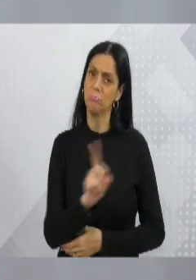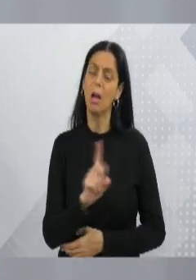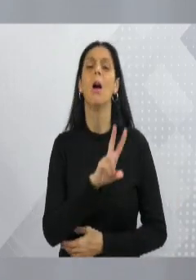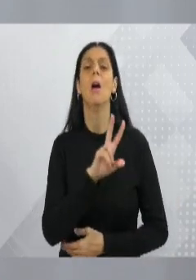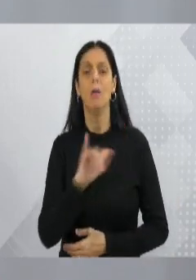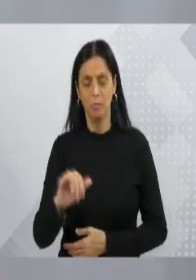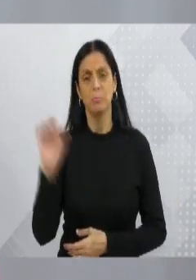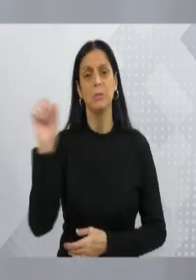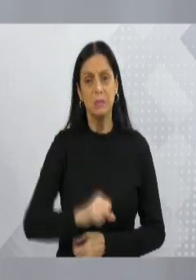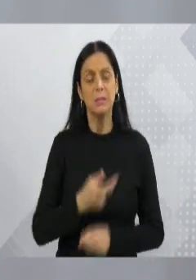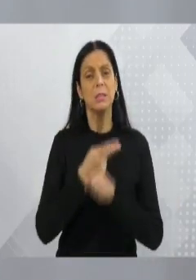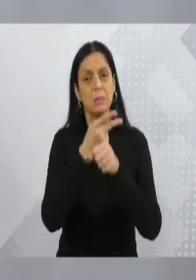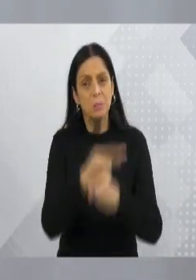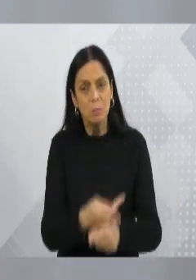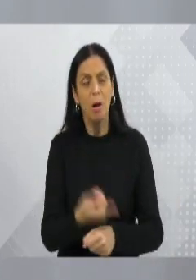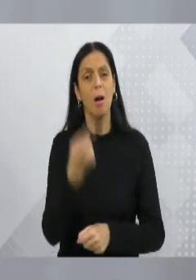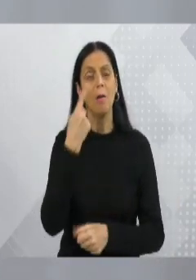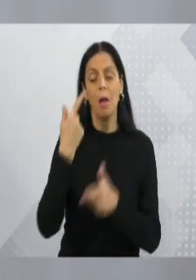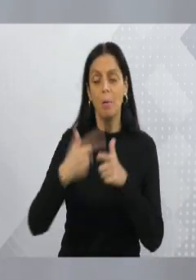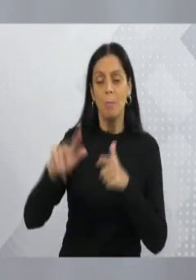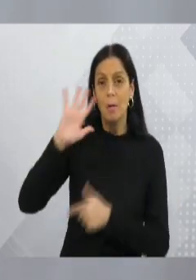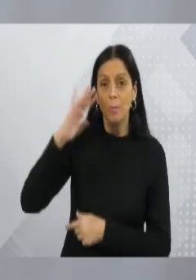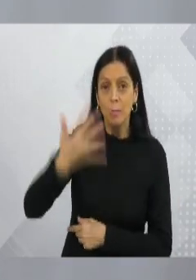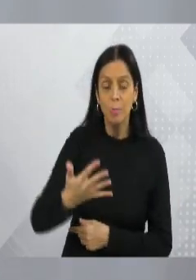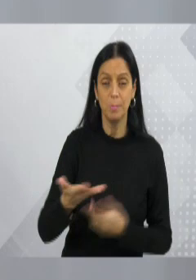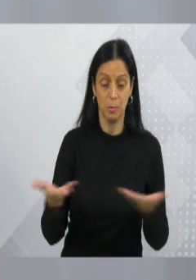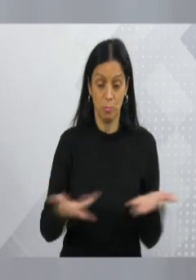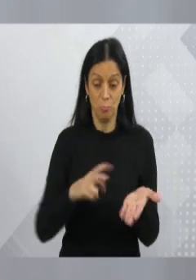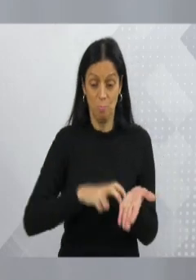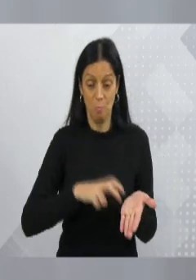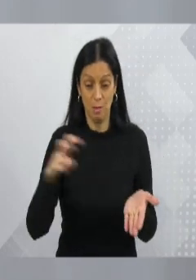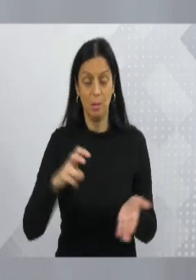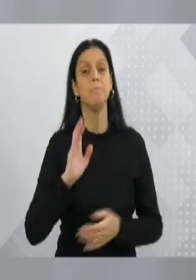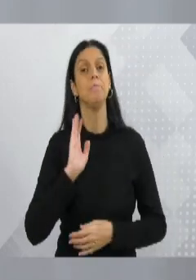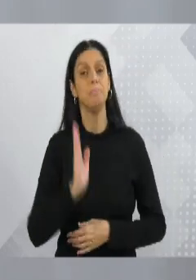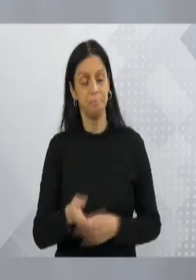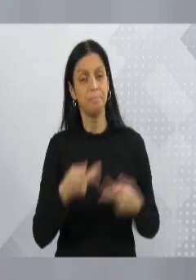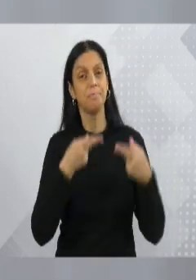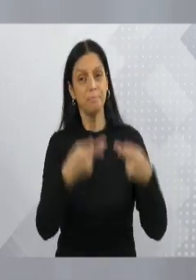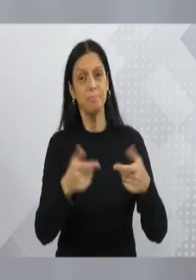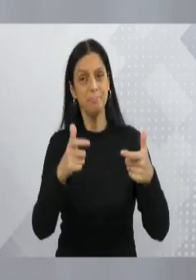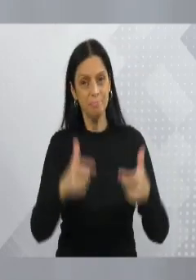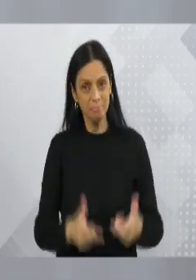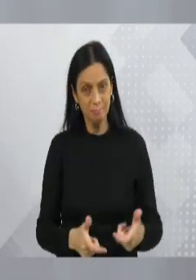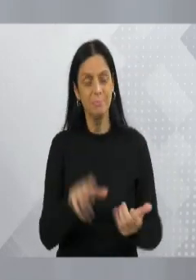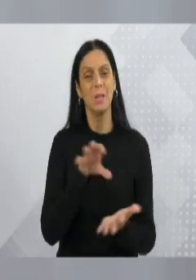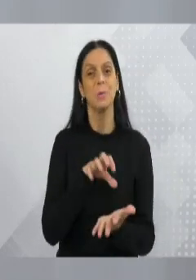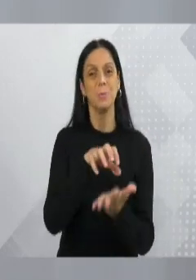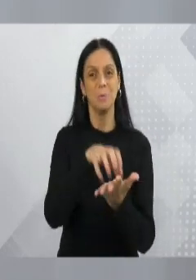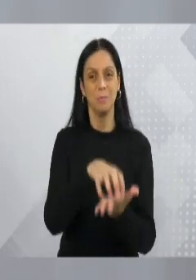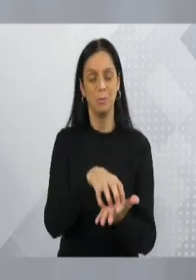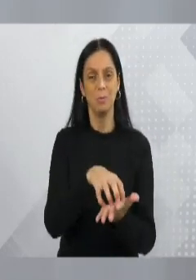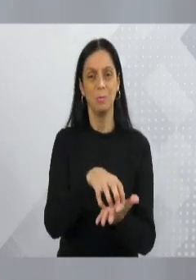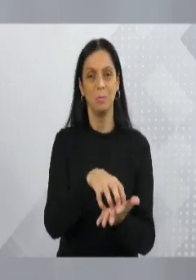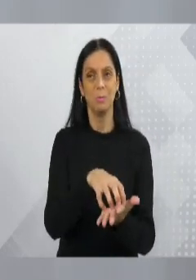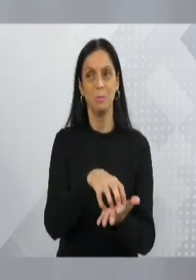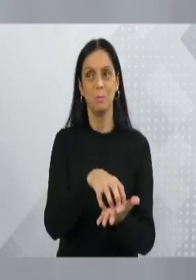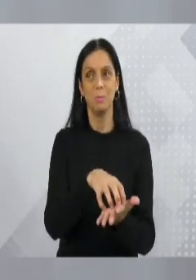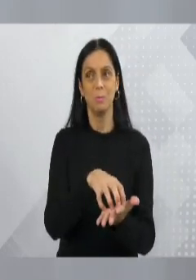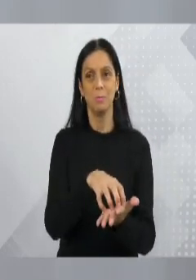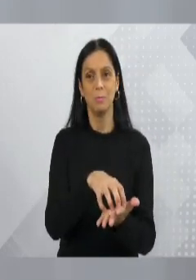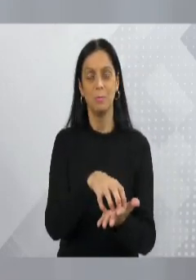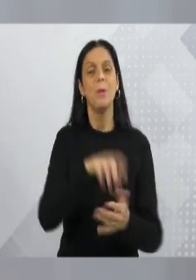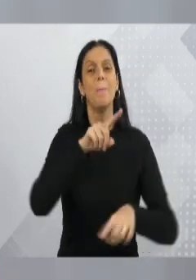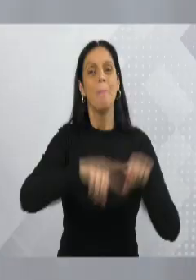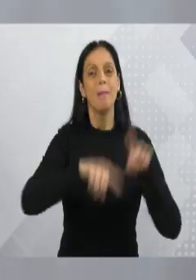a gente vai atrás resolve as situações hoje na parte da manhã estive lá no Ceac né que é o centro é de